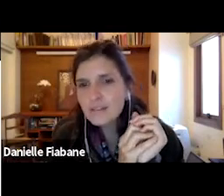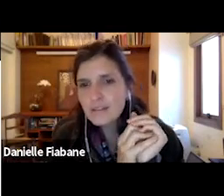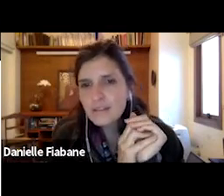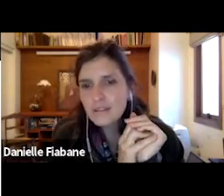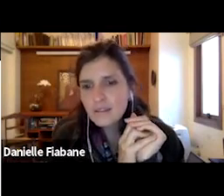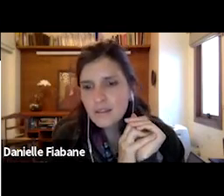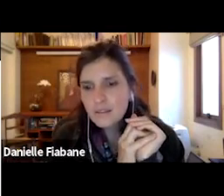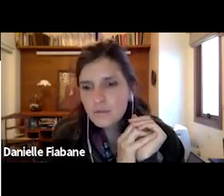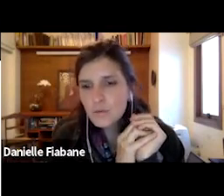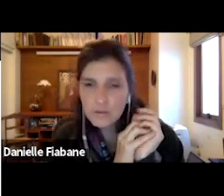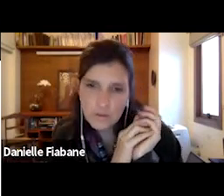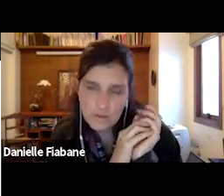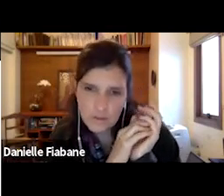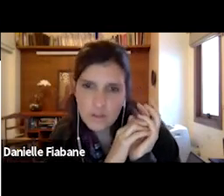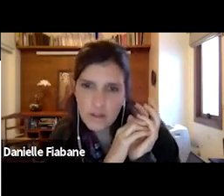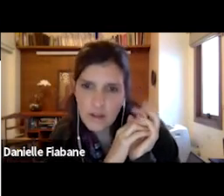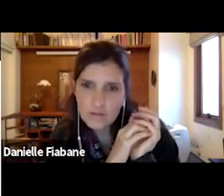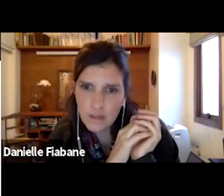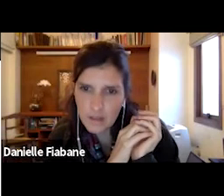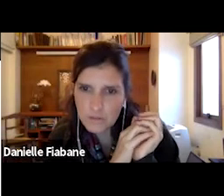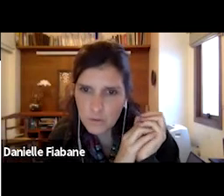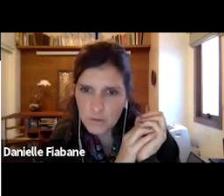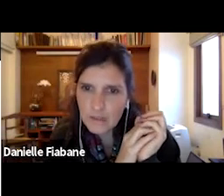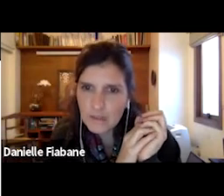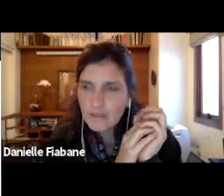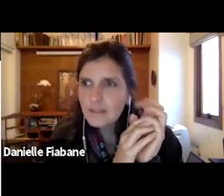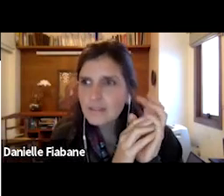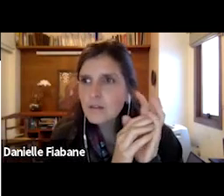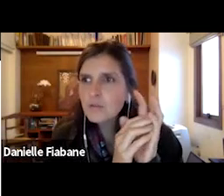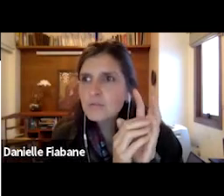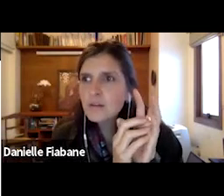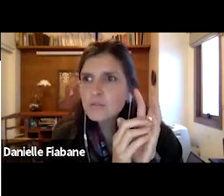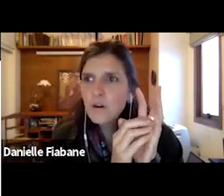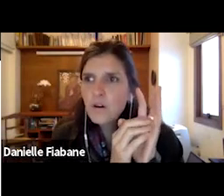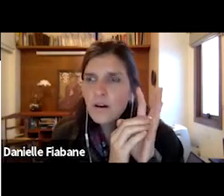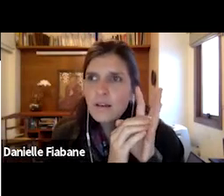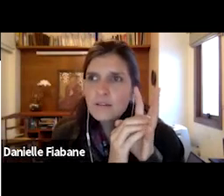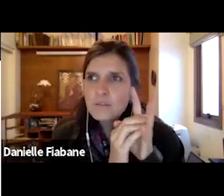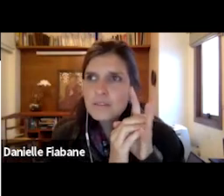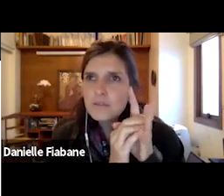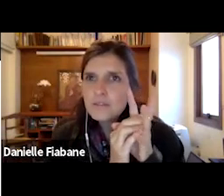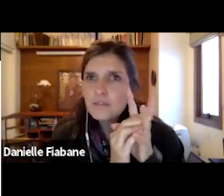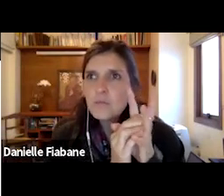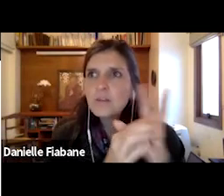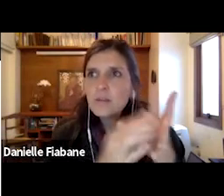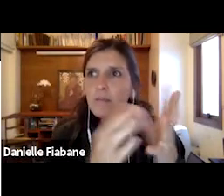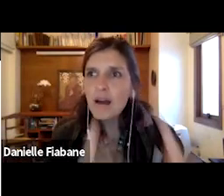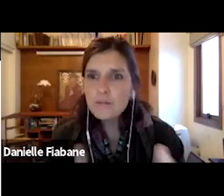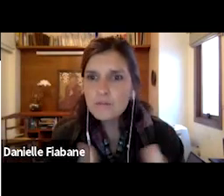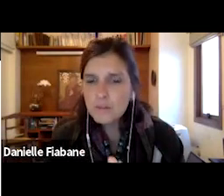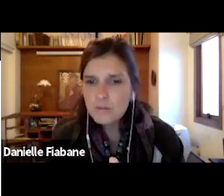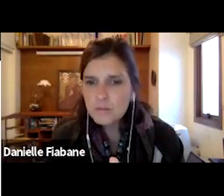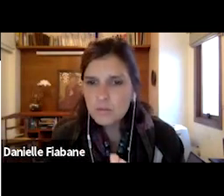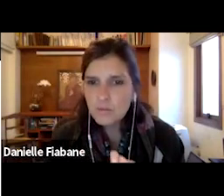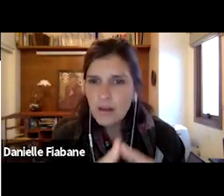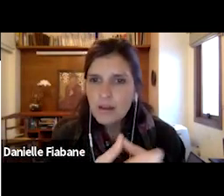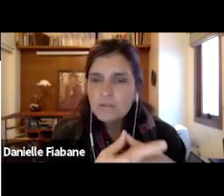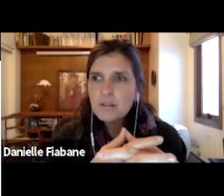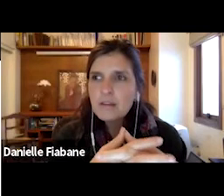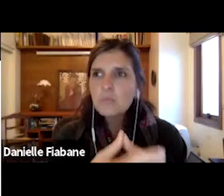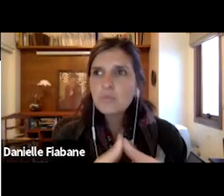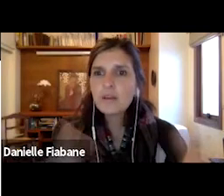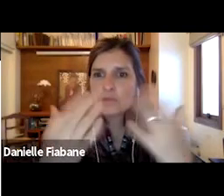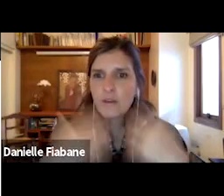elas que o doador, em geral, se relaciona. Então, não só elas precisam fazer um bom trabalho com o recurso